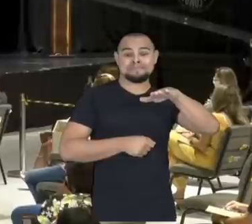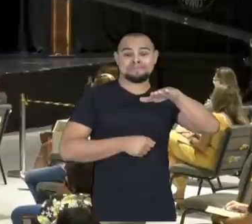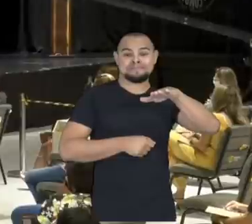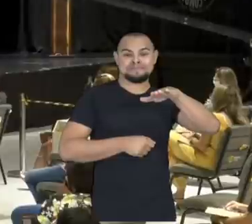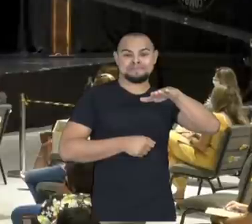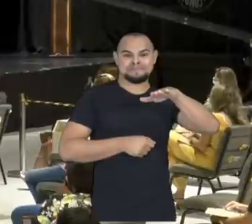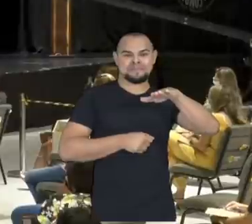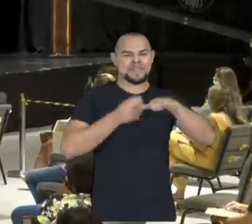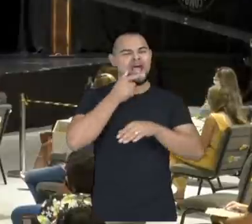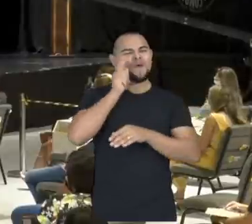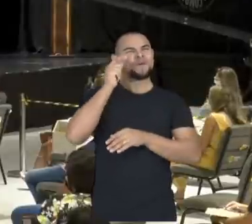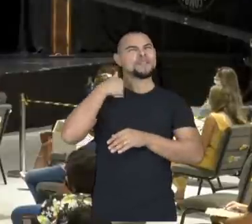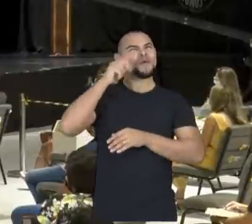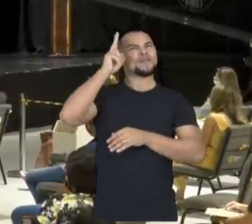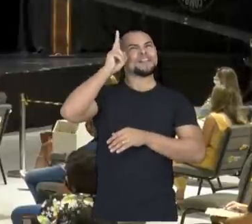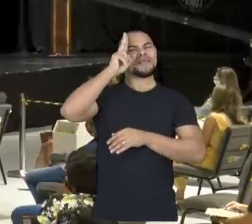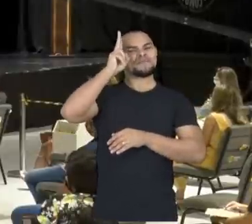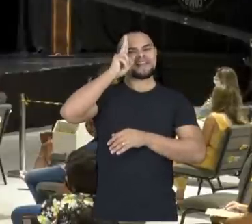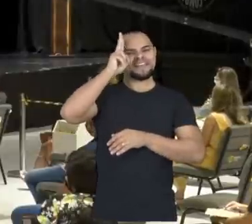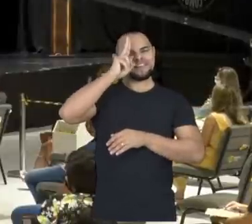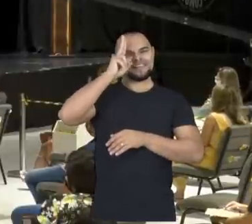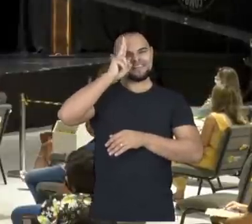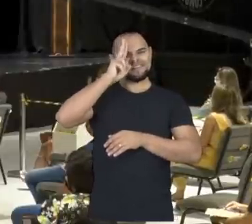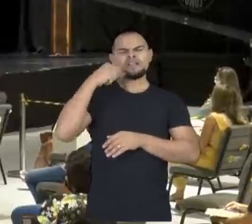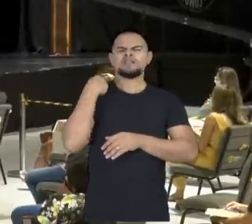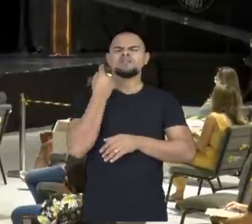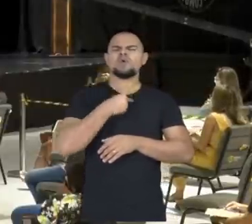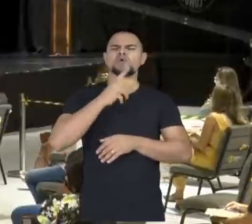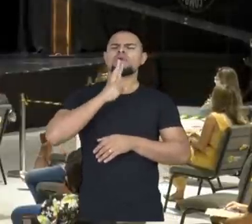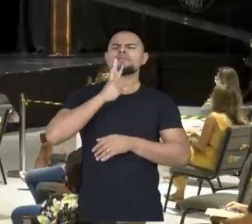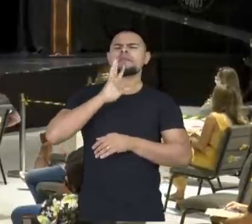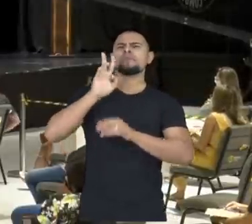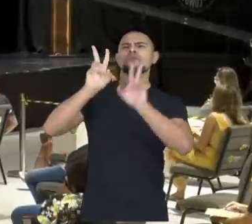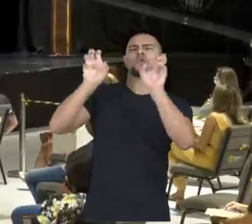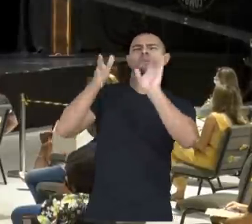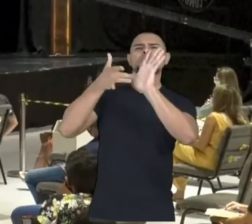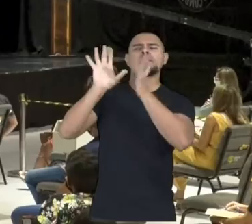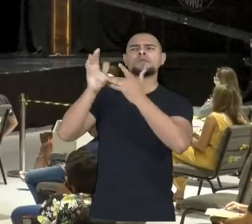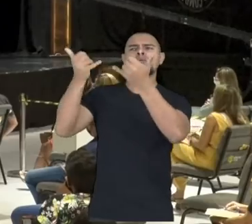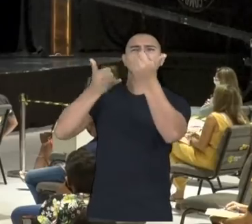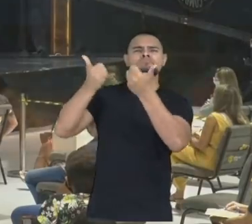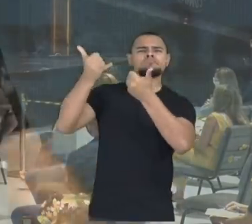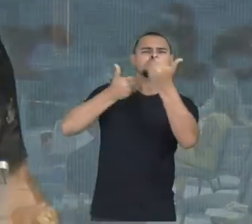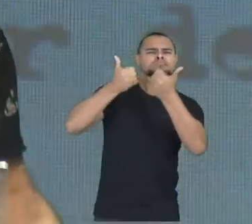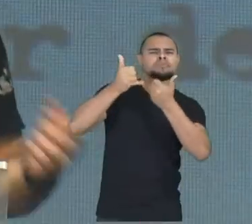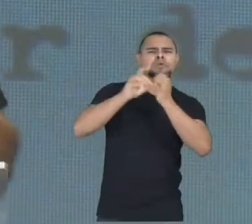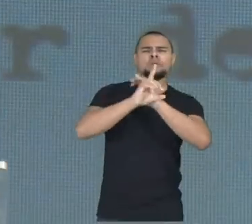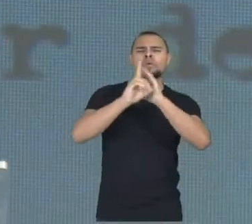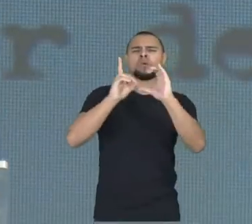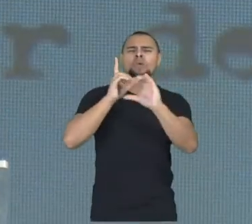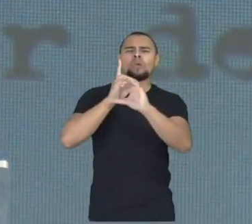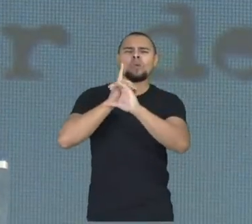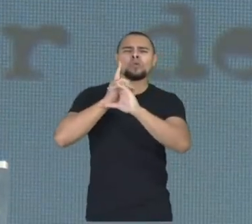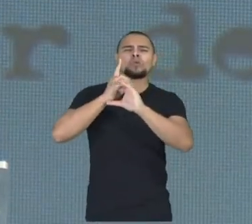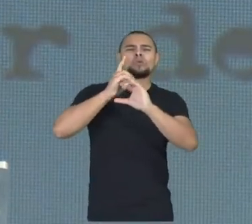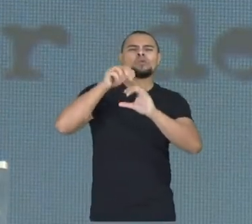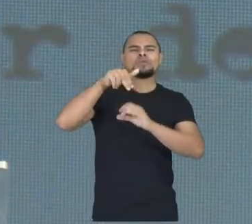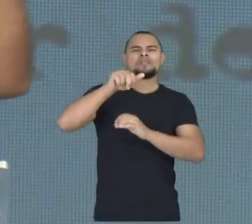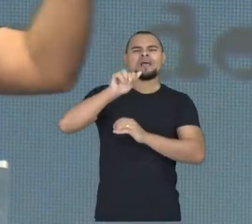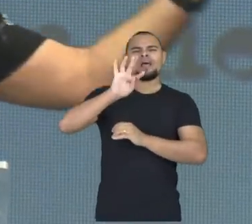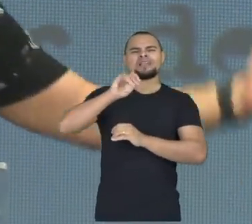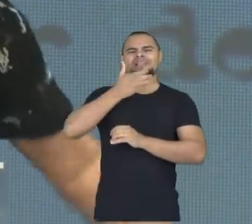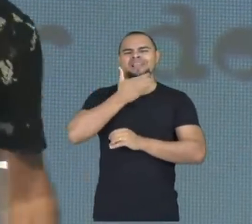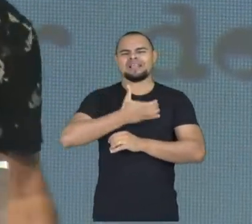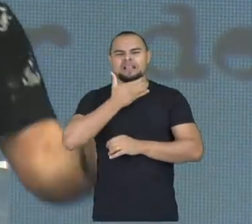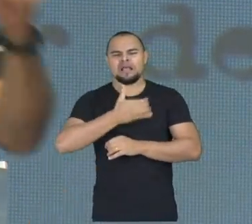E ontem eu me lembrei disso. A gente conhece Jesus de tantos jeitos. Do culto de Natal, do crucifixo no pescoço,